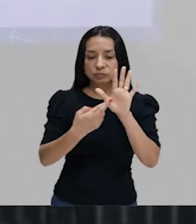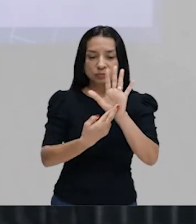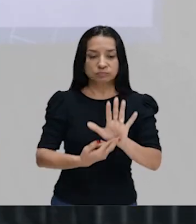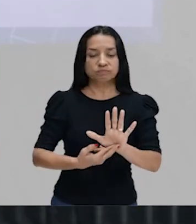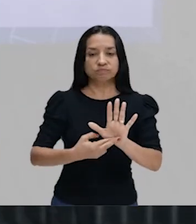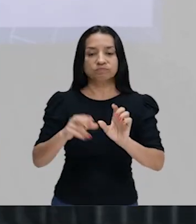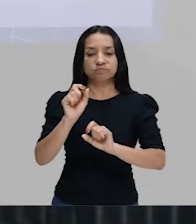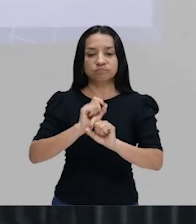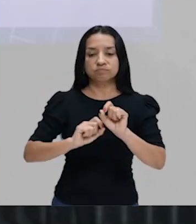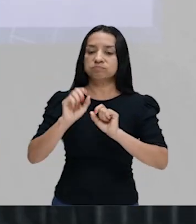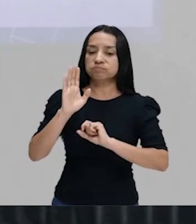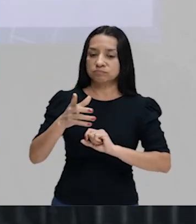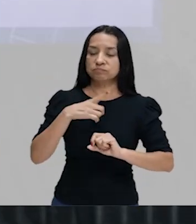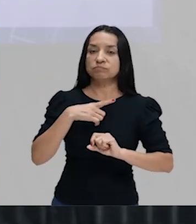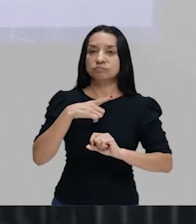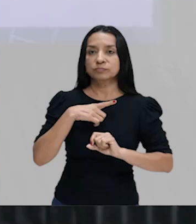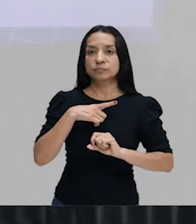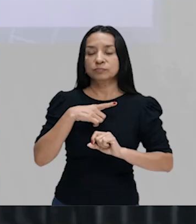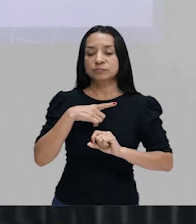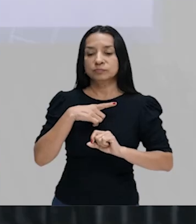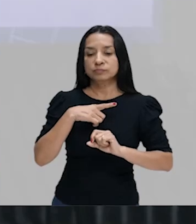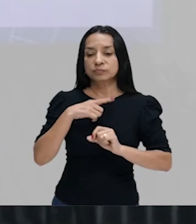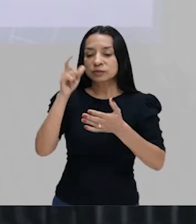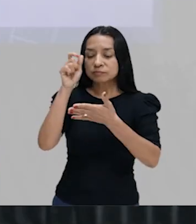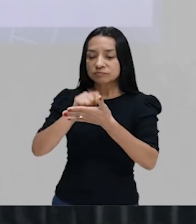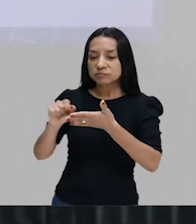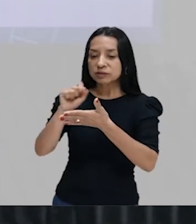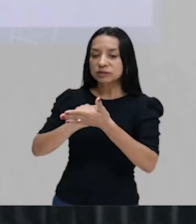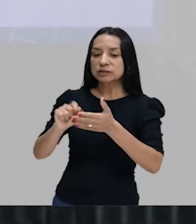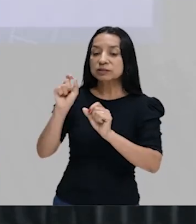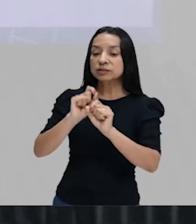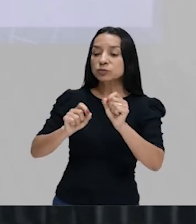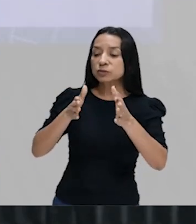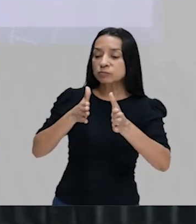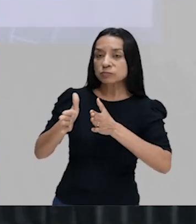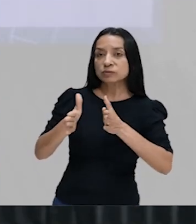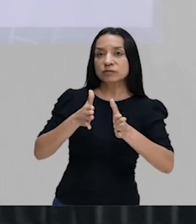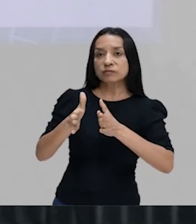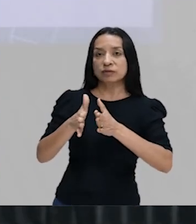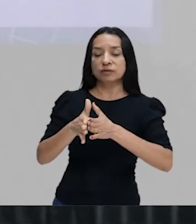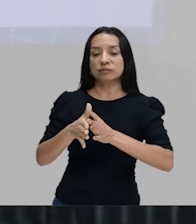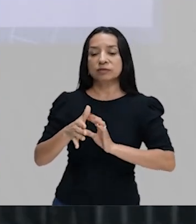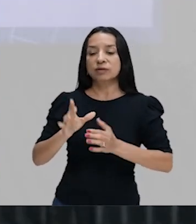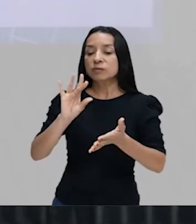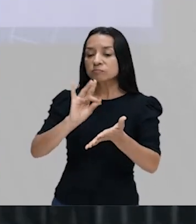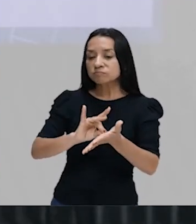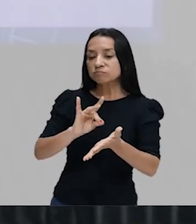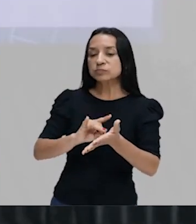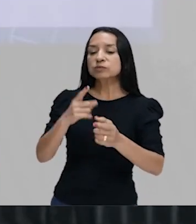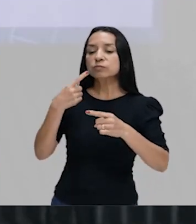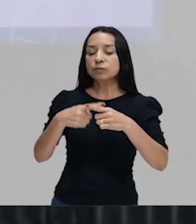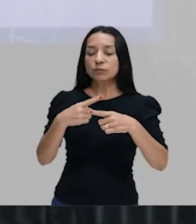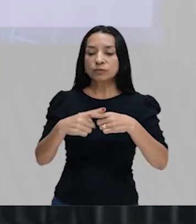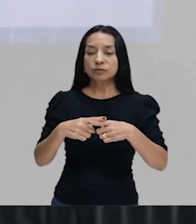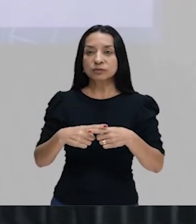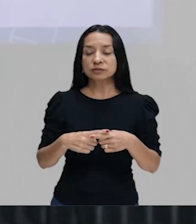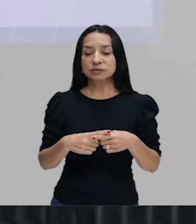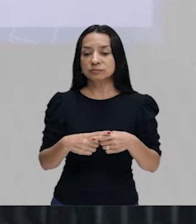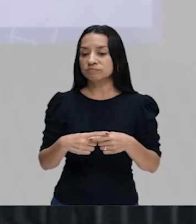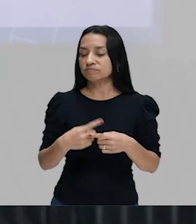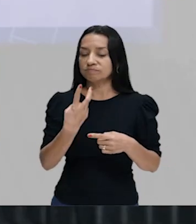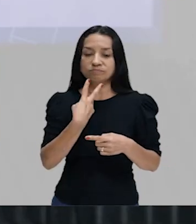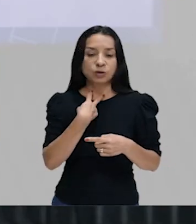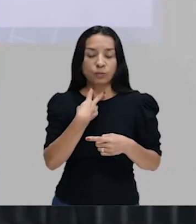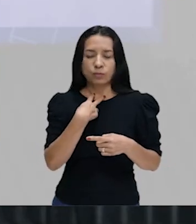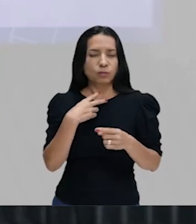aqui, né, eu já tenho a escrita do chamado intervalo, justamente porque eu não posso, né,